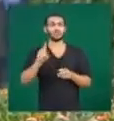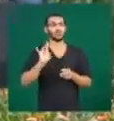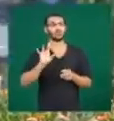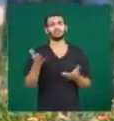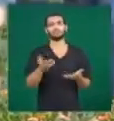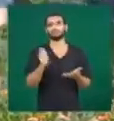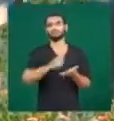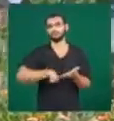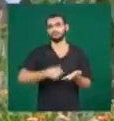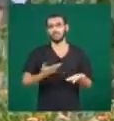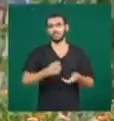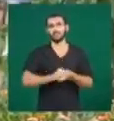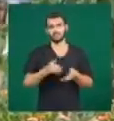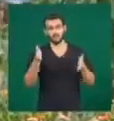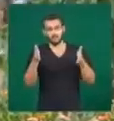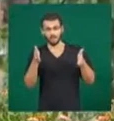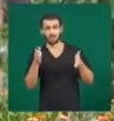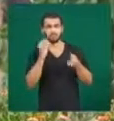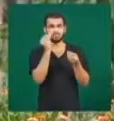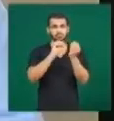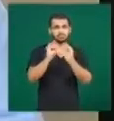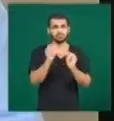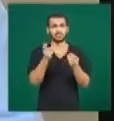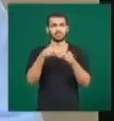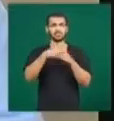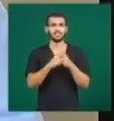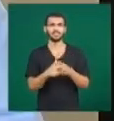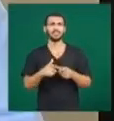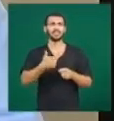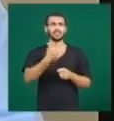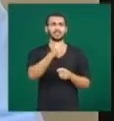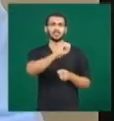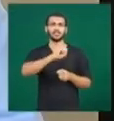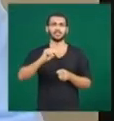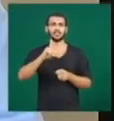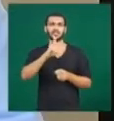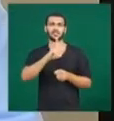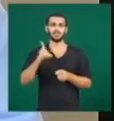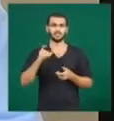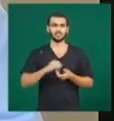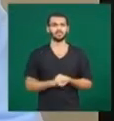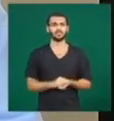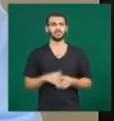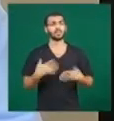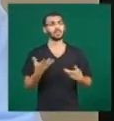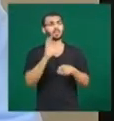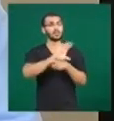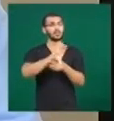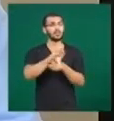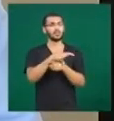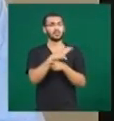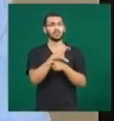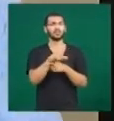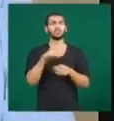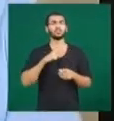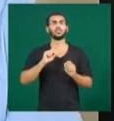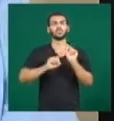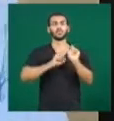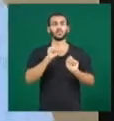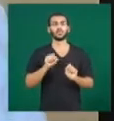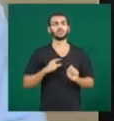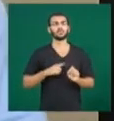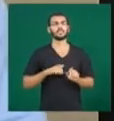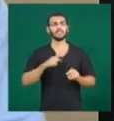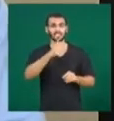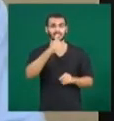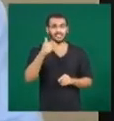período para a instalação é de 180 dias. Essas câmeras, elas serão, haverá monitoramento de